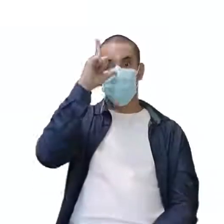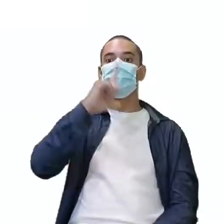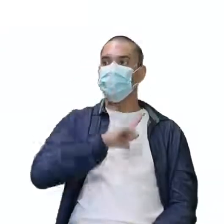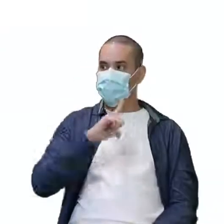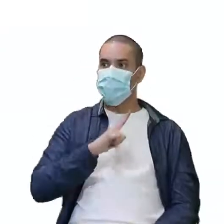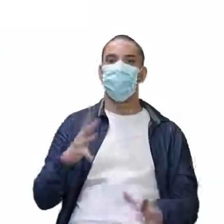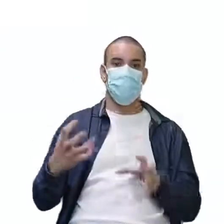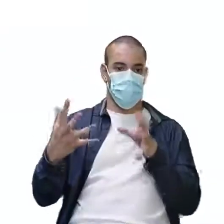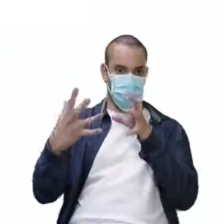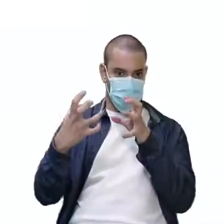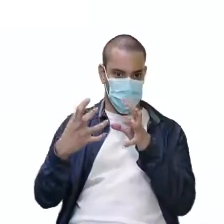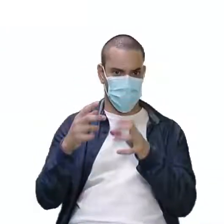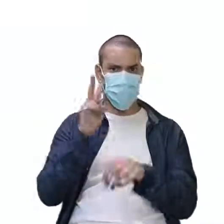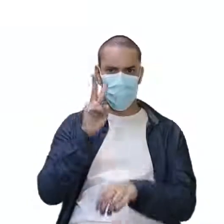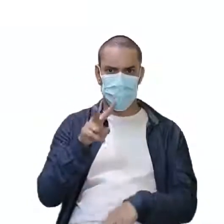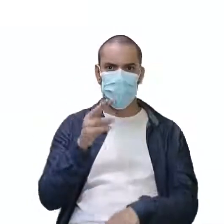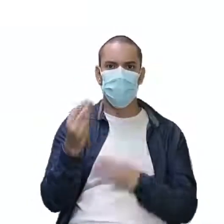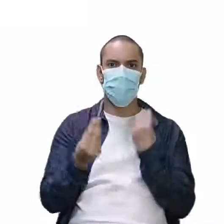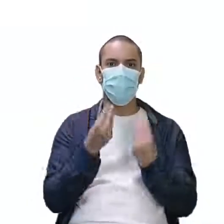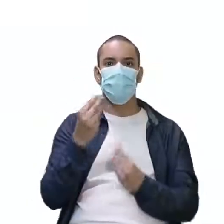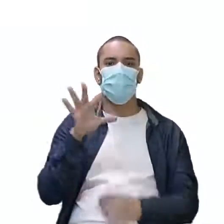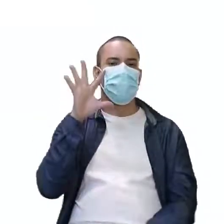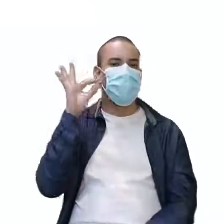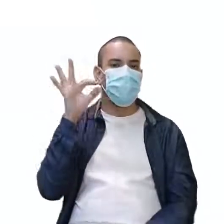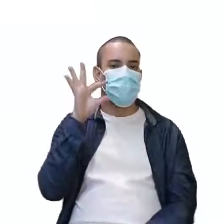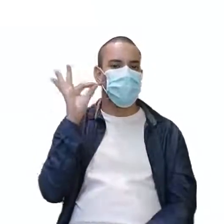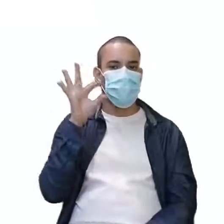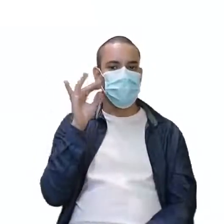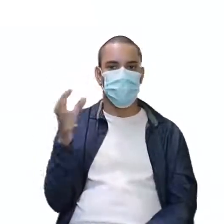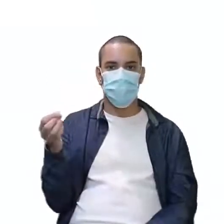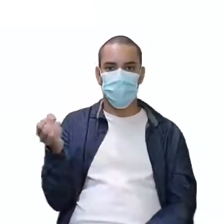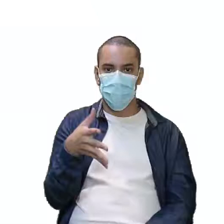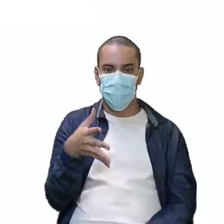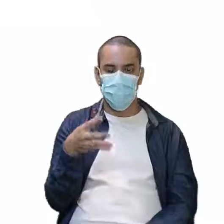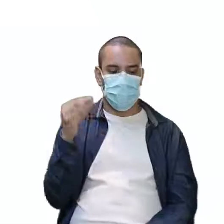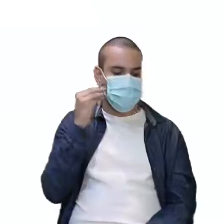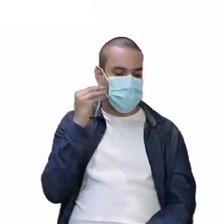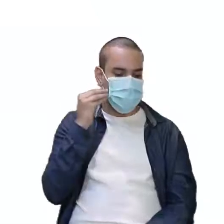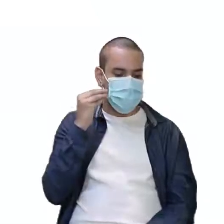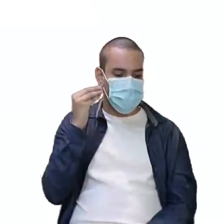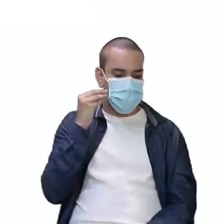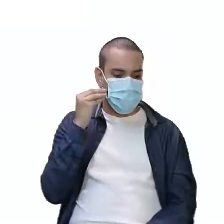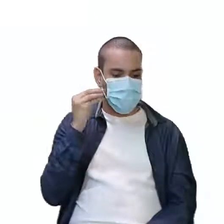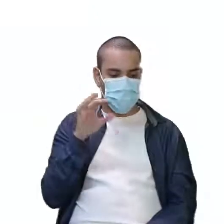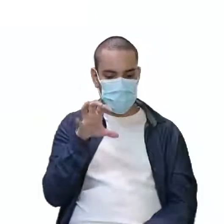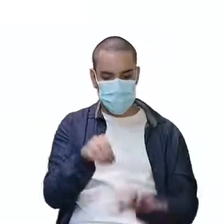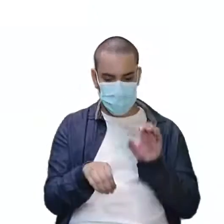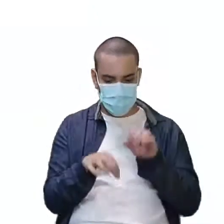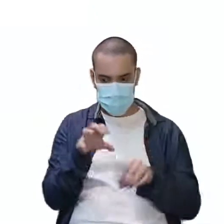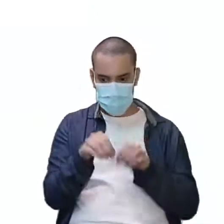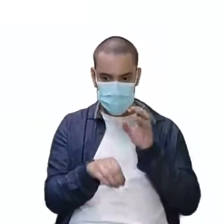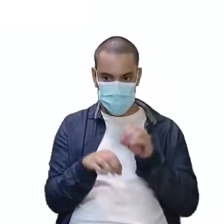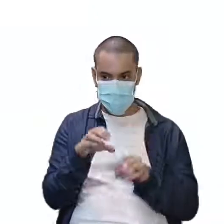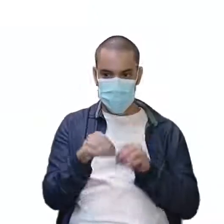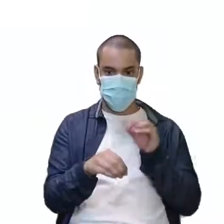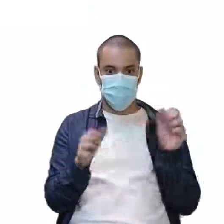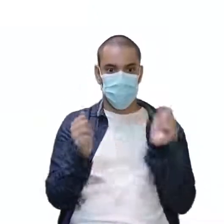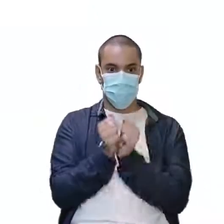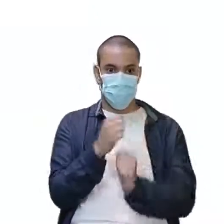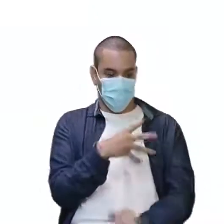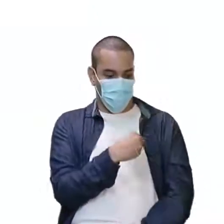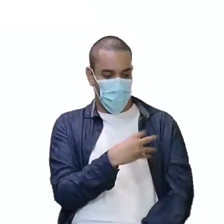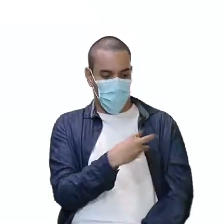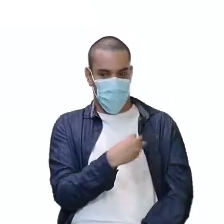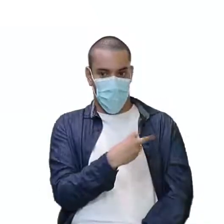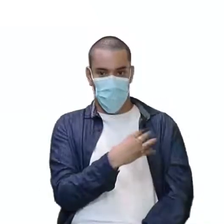você já viu que os gatinhos novinhos, como eles ficam, né? Quando eles estão tentando se alimentar, né? Nas tetinhas